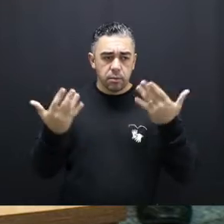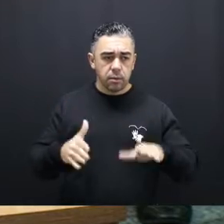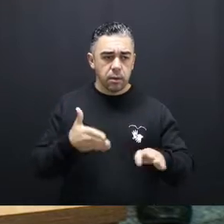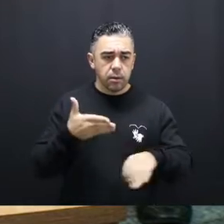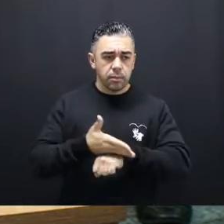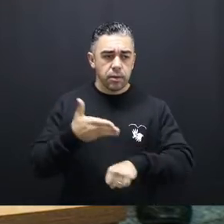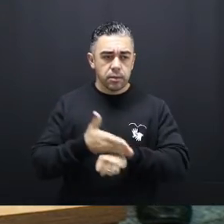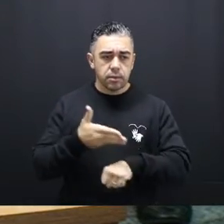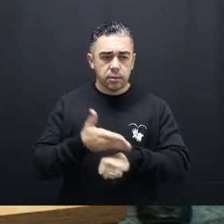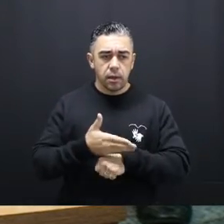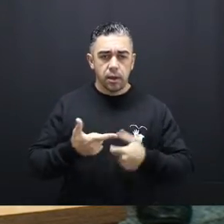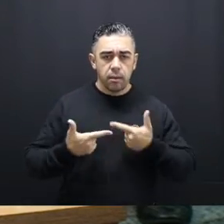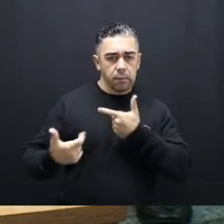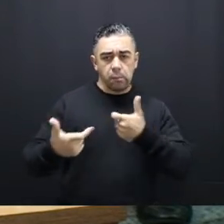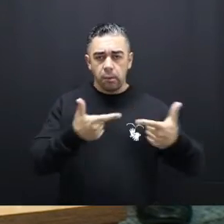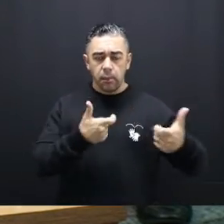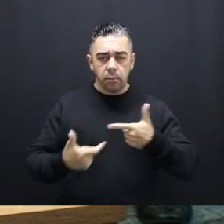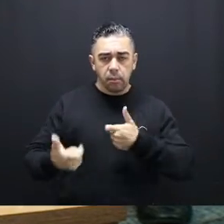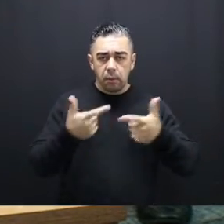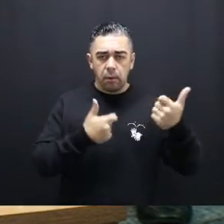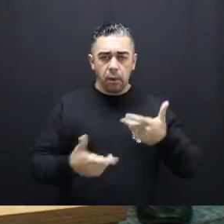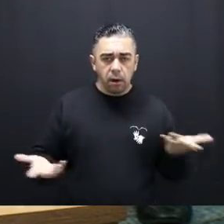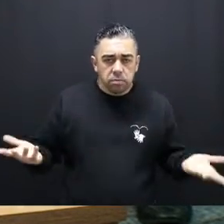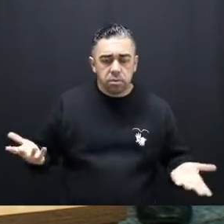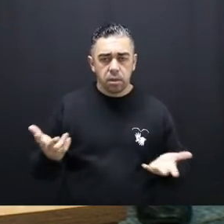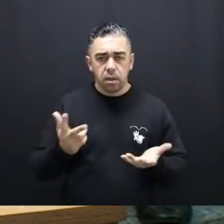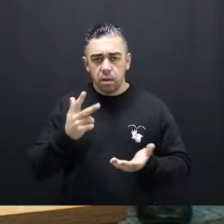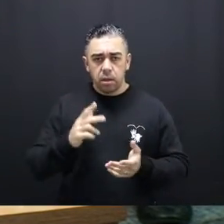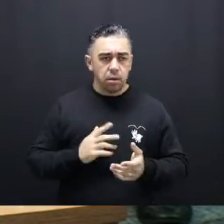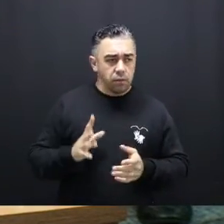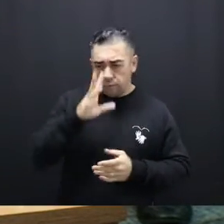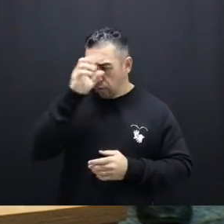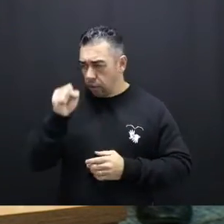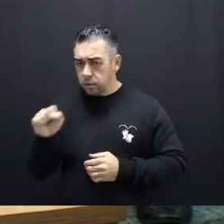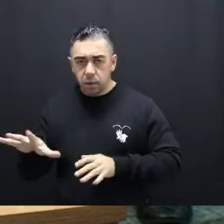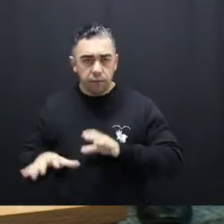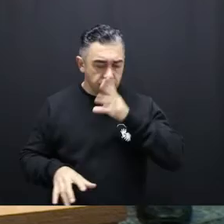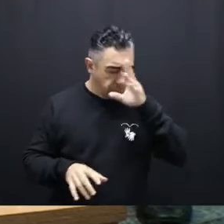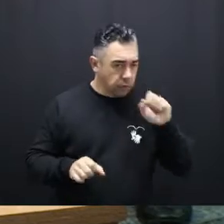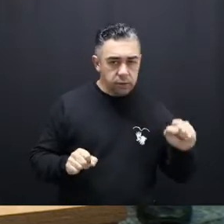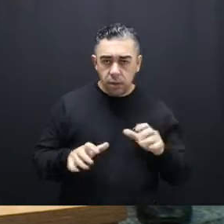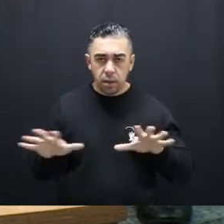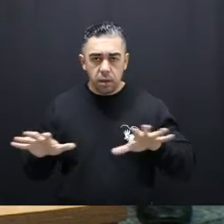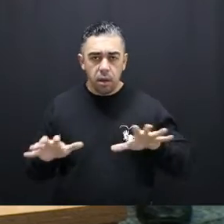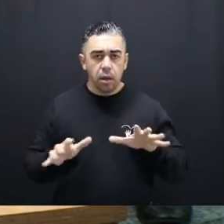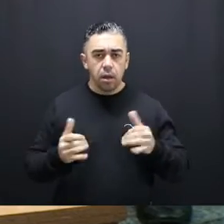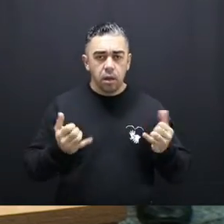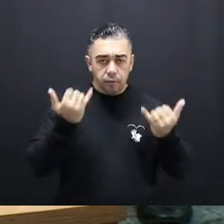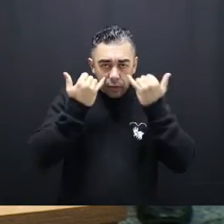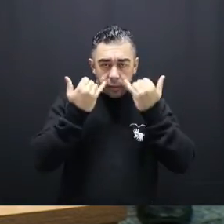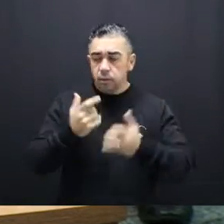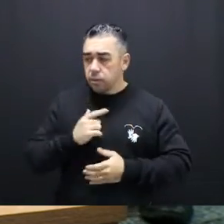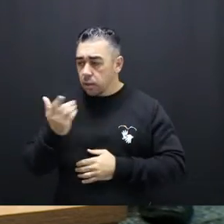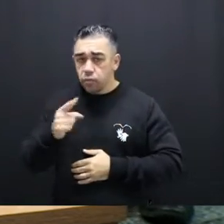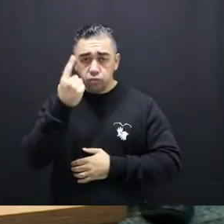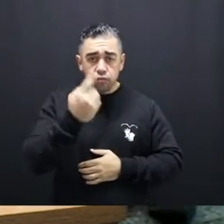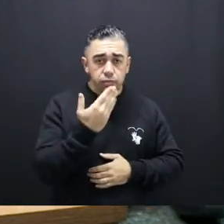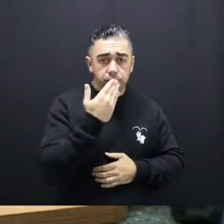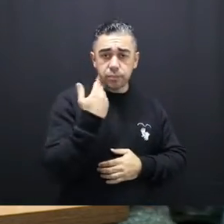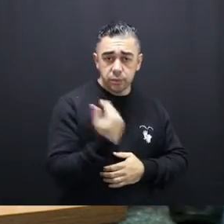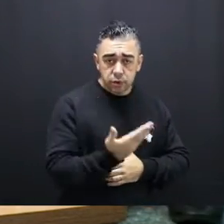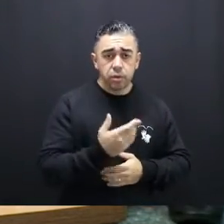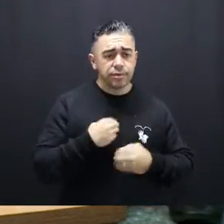participar dessa guerra de queda de próximo de força de lá e para cá se as informações estão aí em um vereador está solicitando